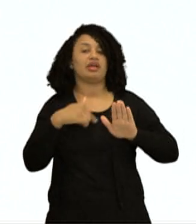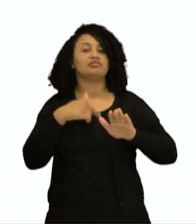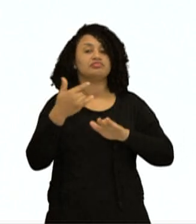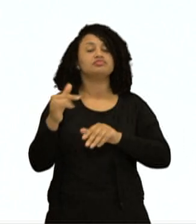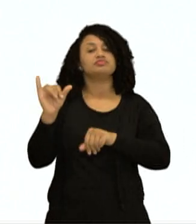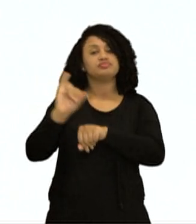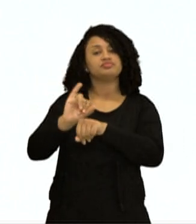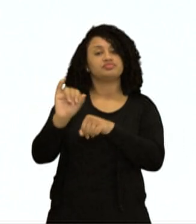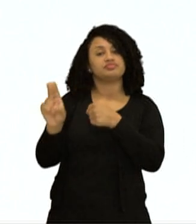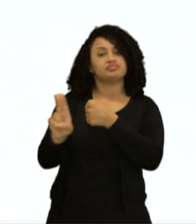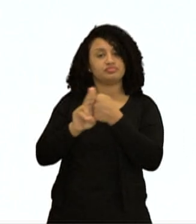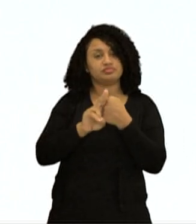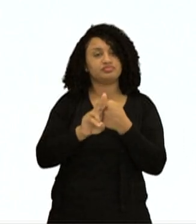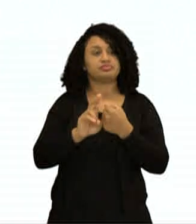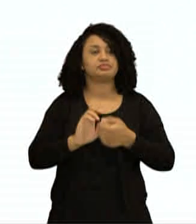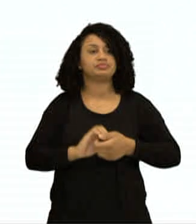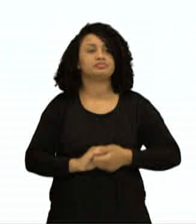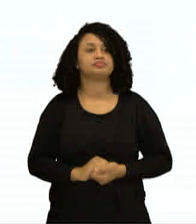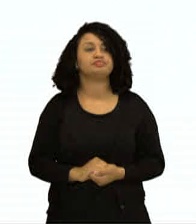objetos, object pronoun.